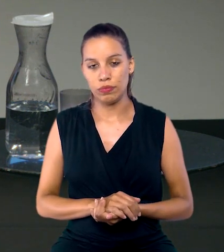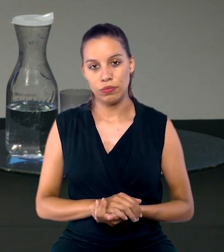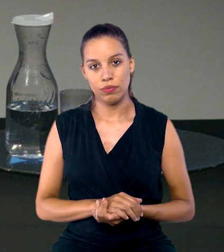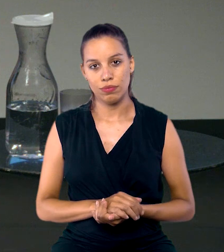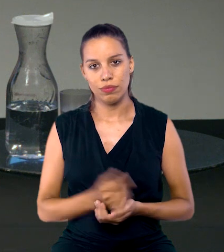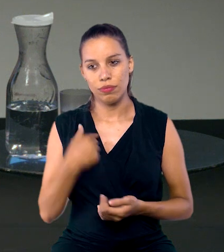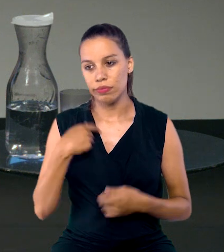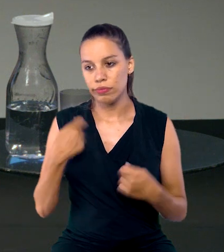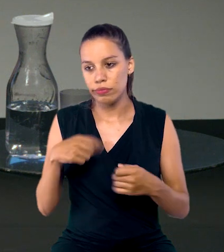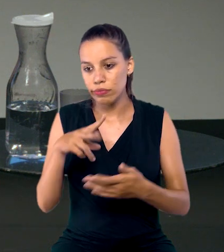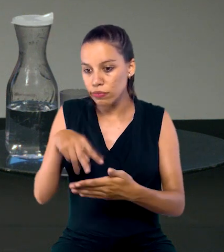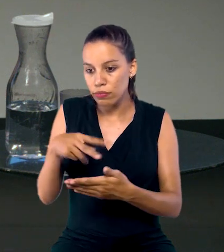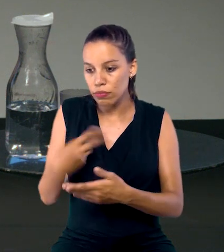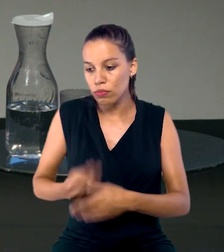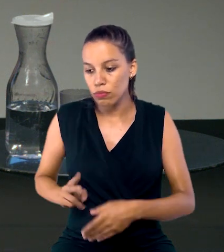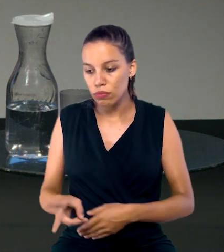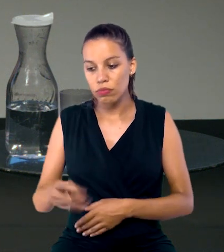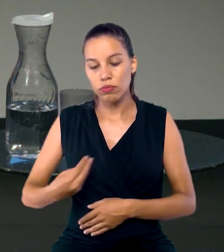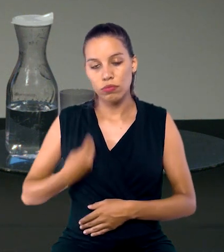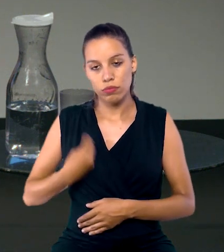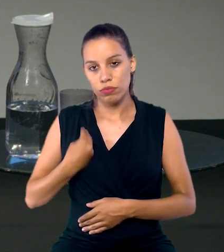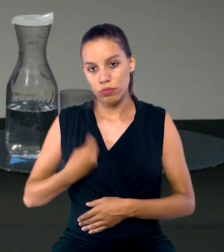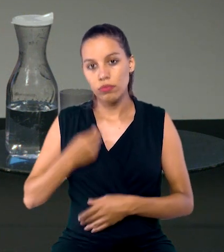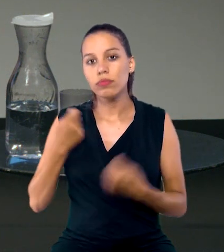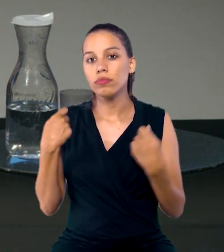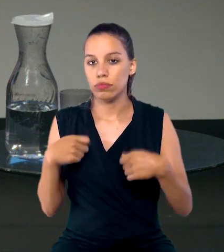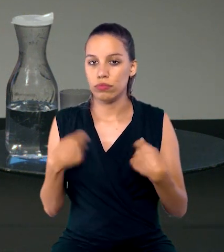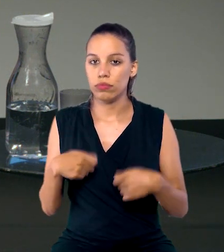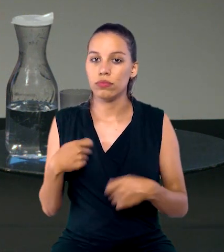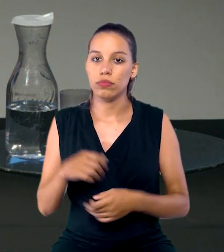eu preciso ler para viver.